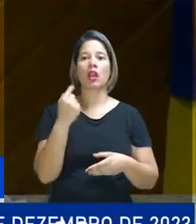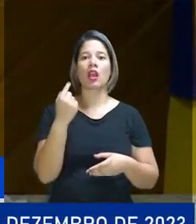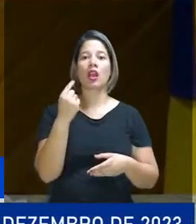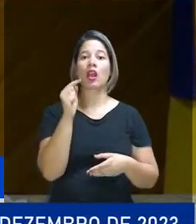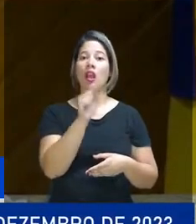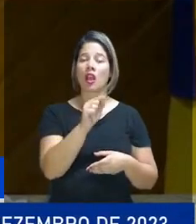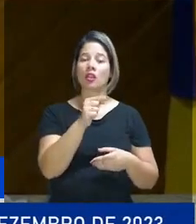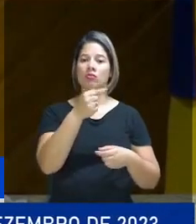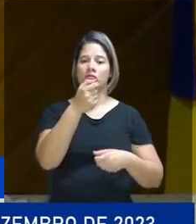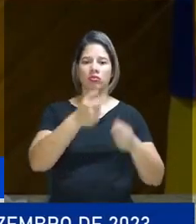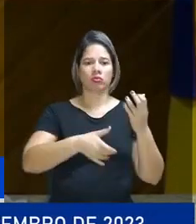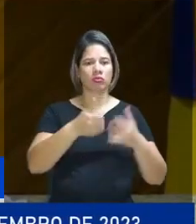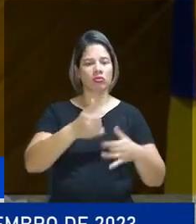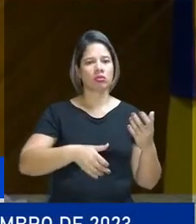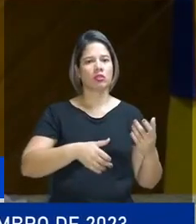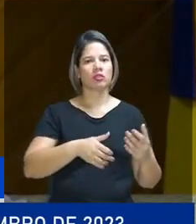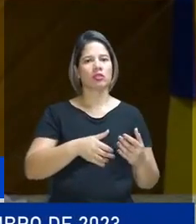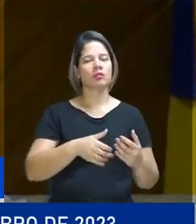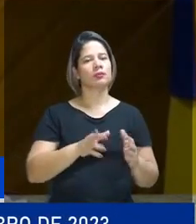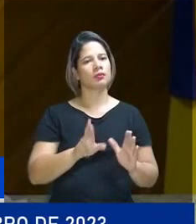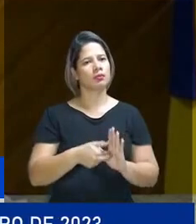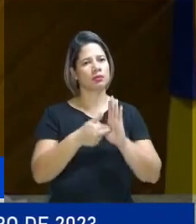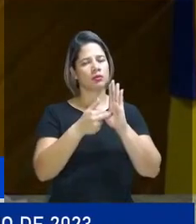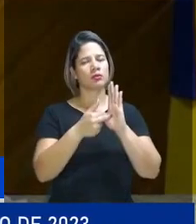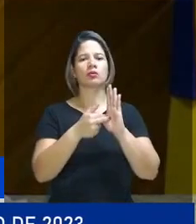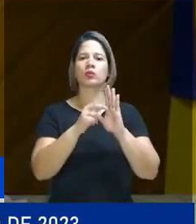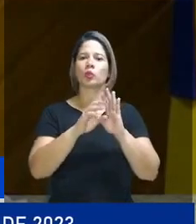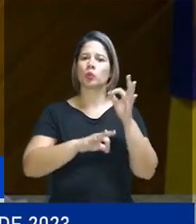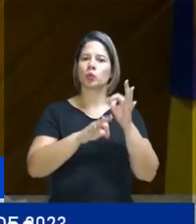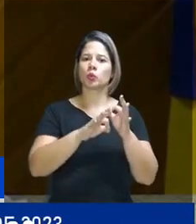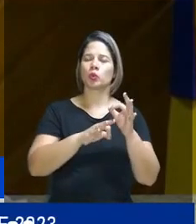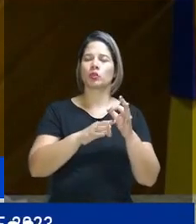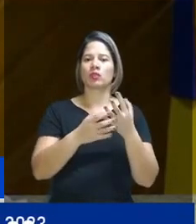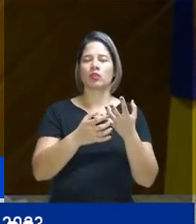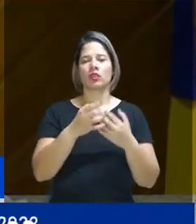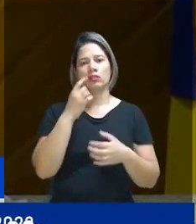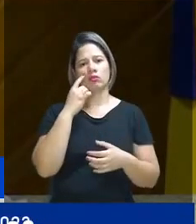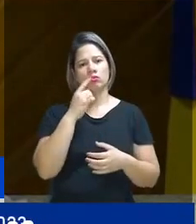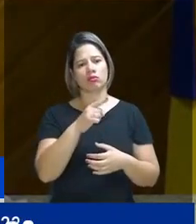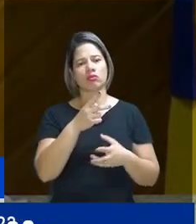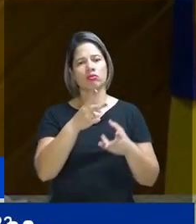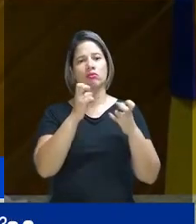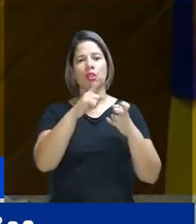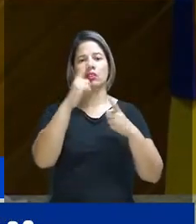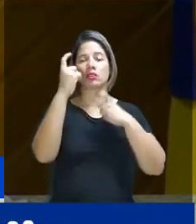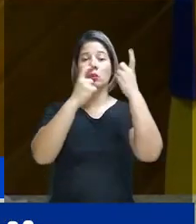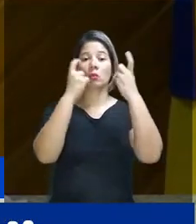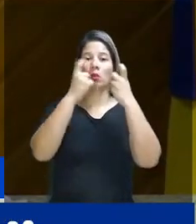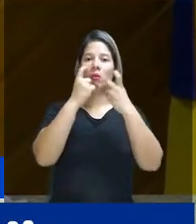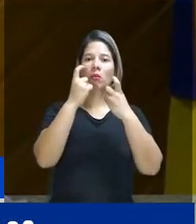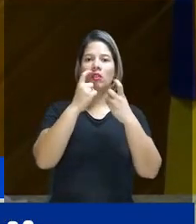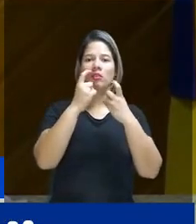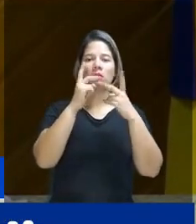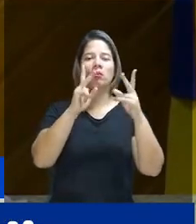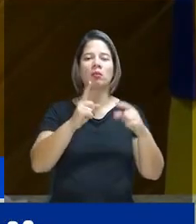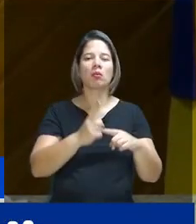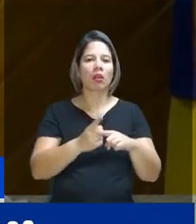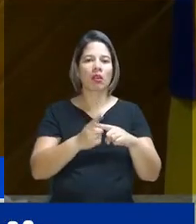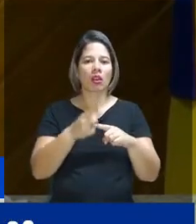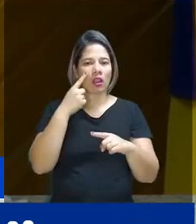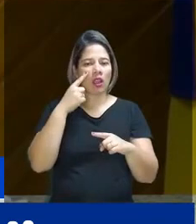juiz, especialmente do relator, o presidente do TRE, João Lages. Olhando com este olhar de lupa, né, que